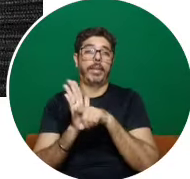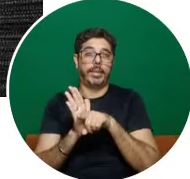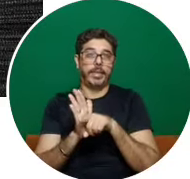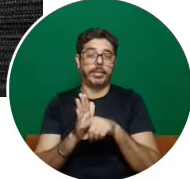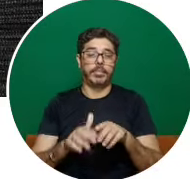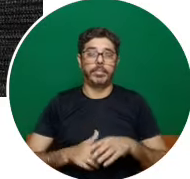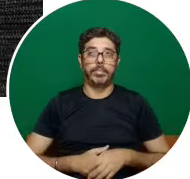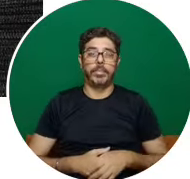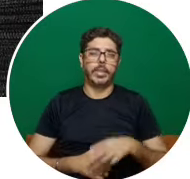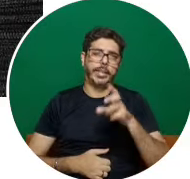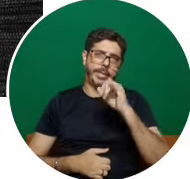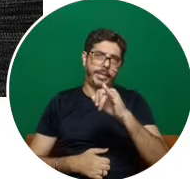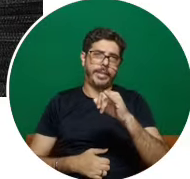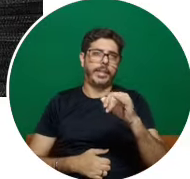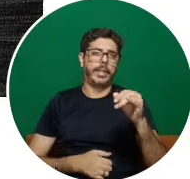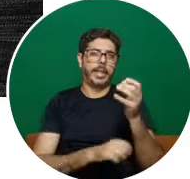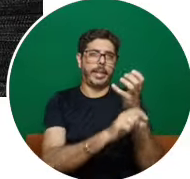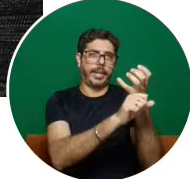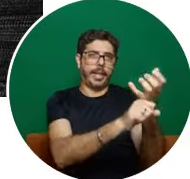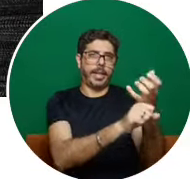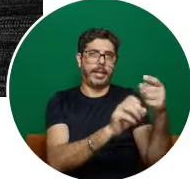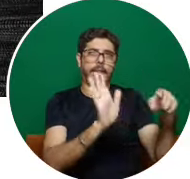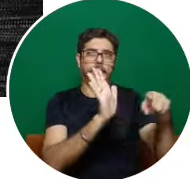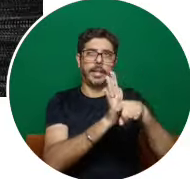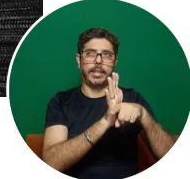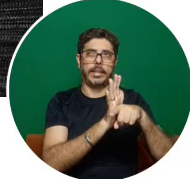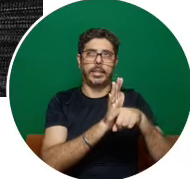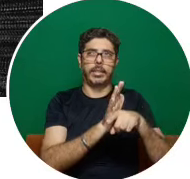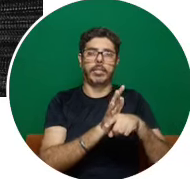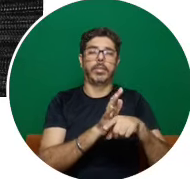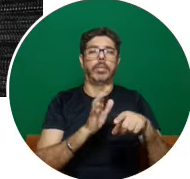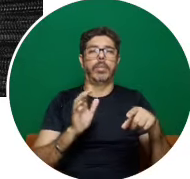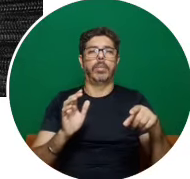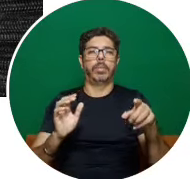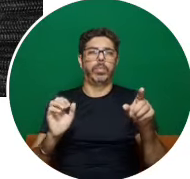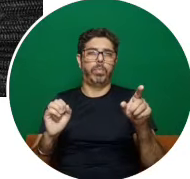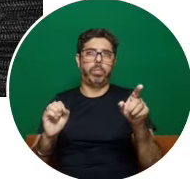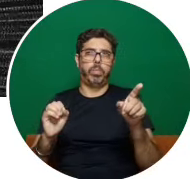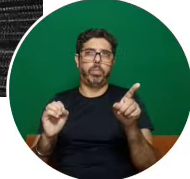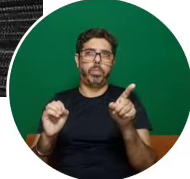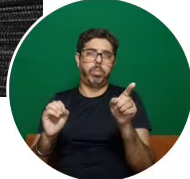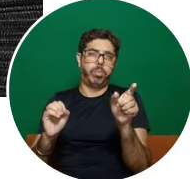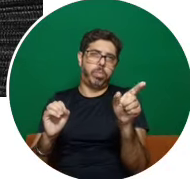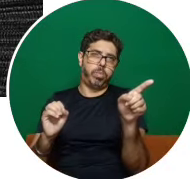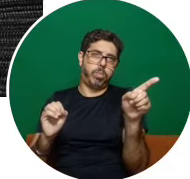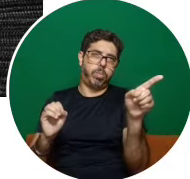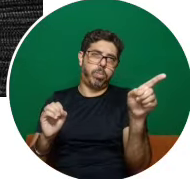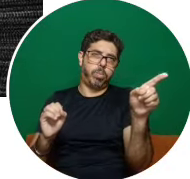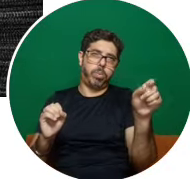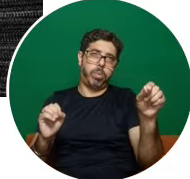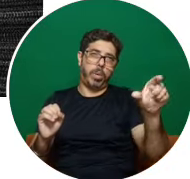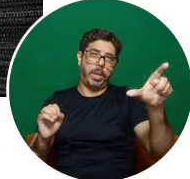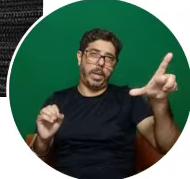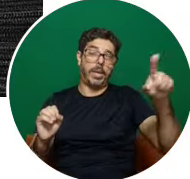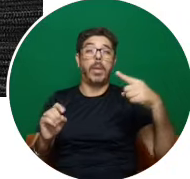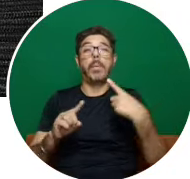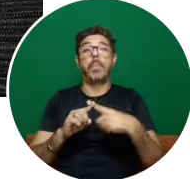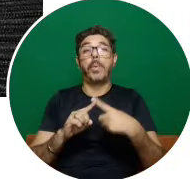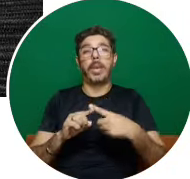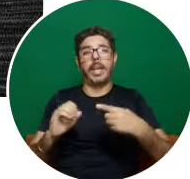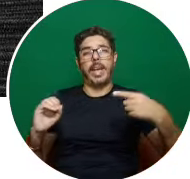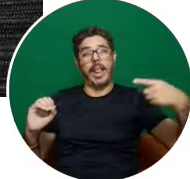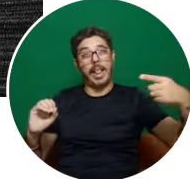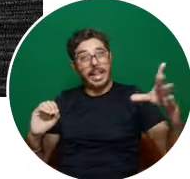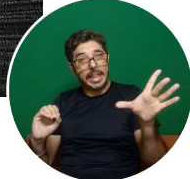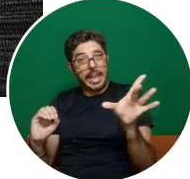potencial elétrica vai aumentar. E nesse caso, o trabalho da força elétrica é negativo. Claro que se a carga teste for negativa, nós